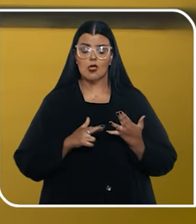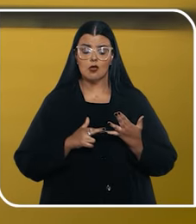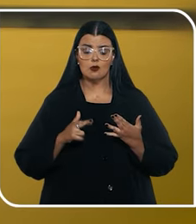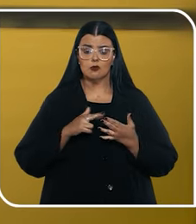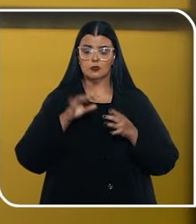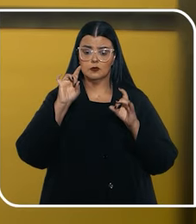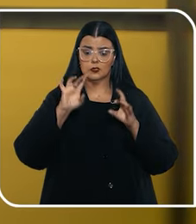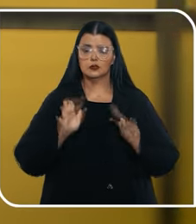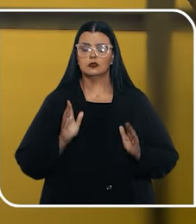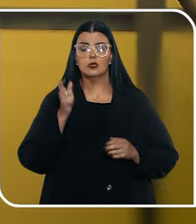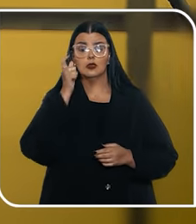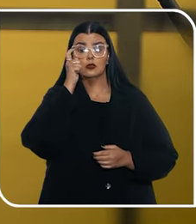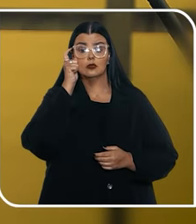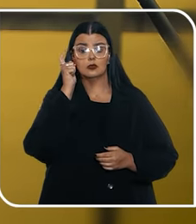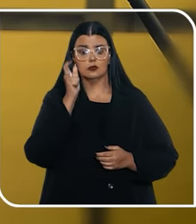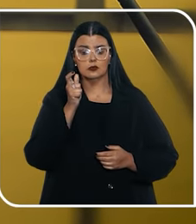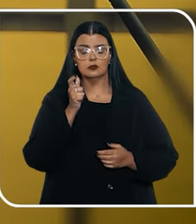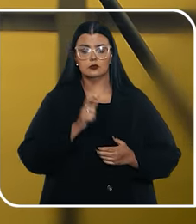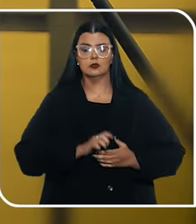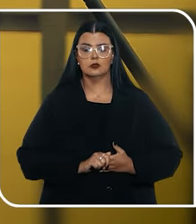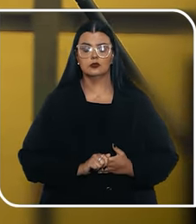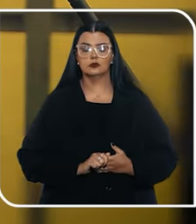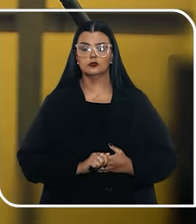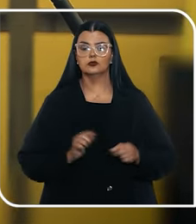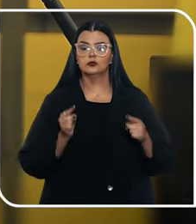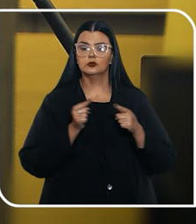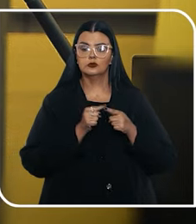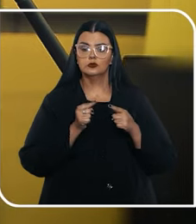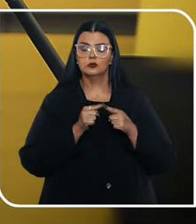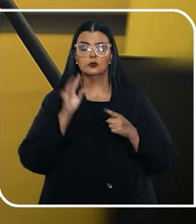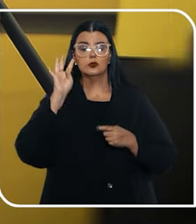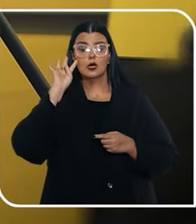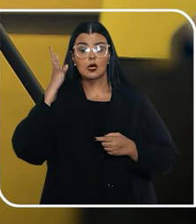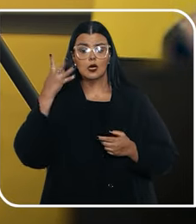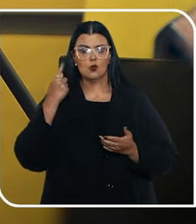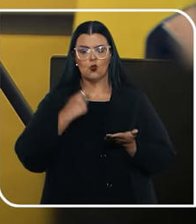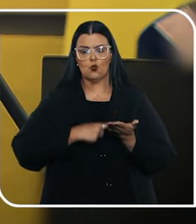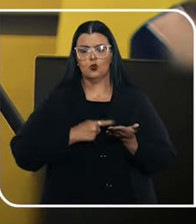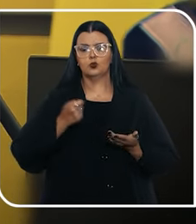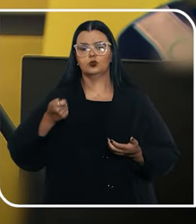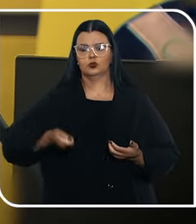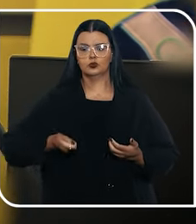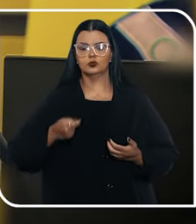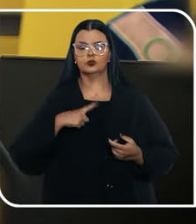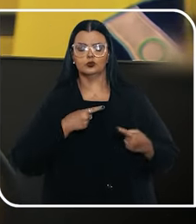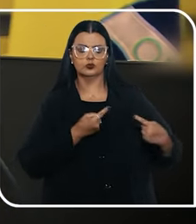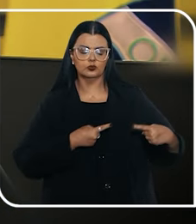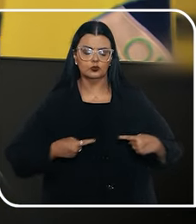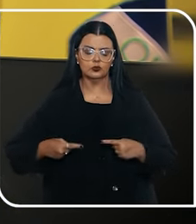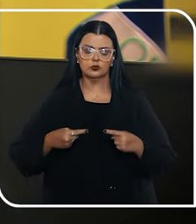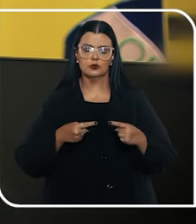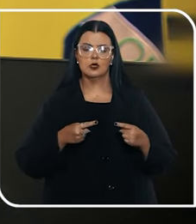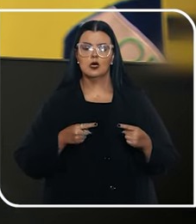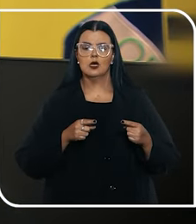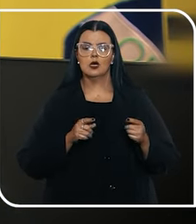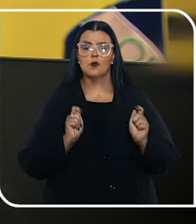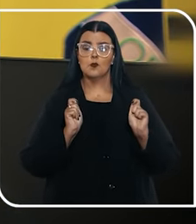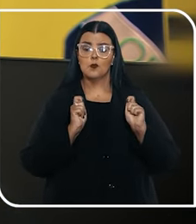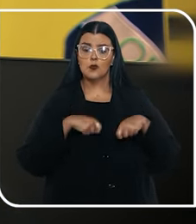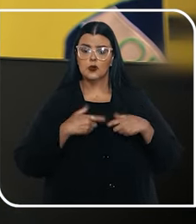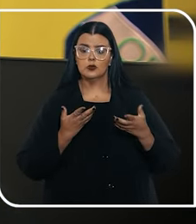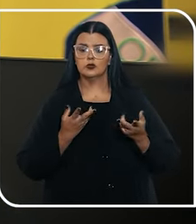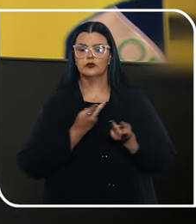O recurso especial trata de uma questão muito interessante que diz respeito a um acórdão onde